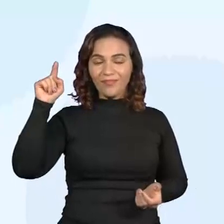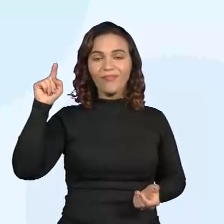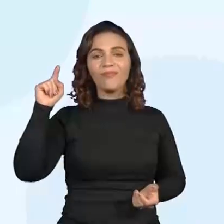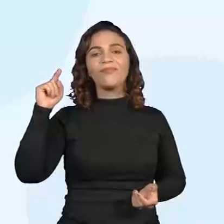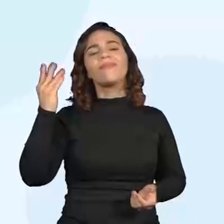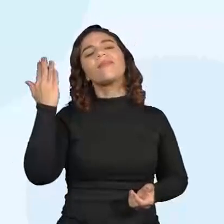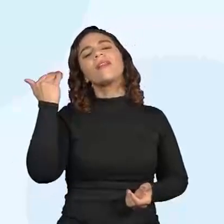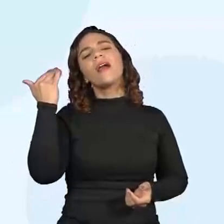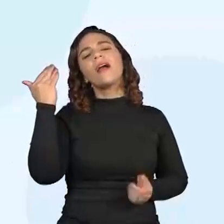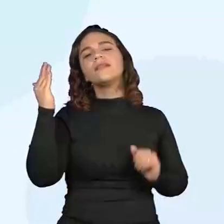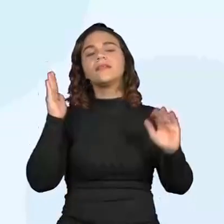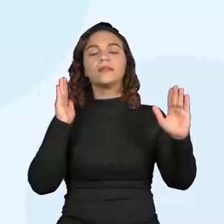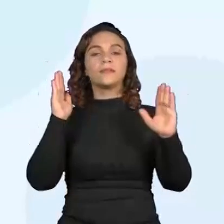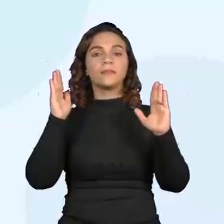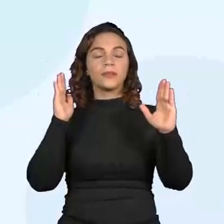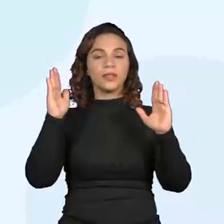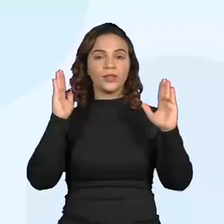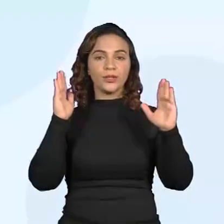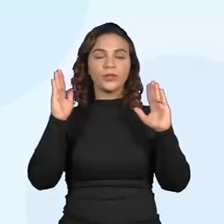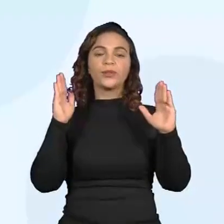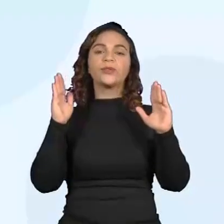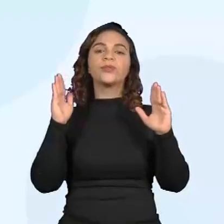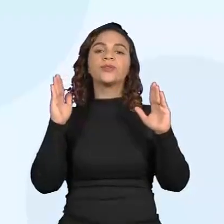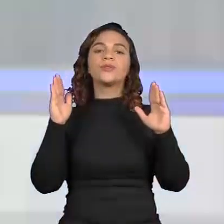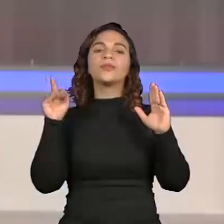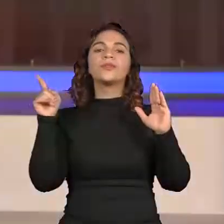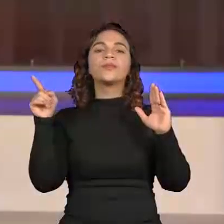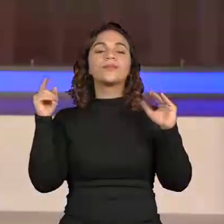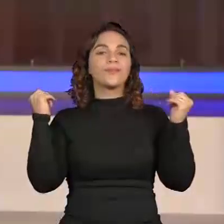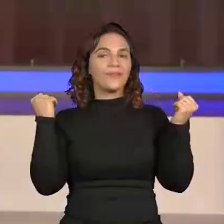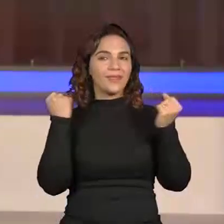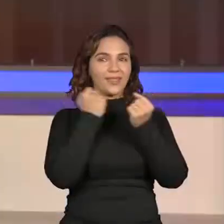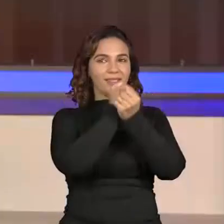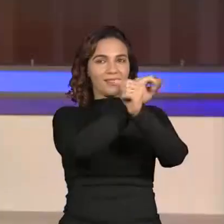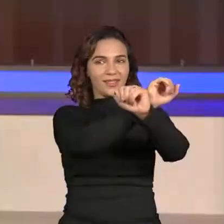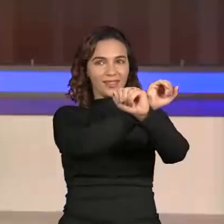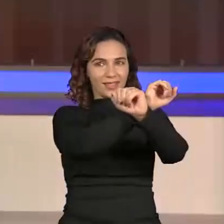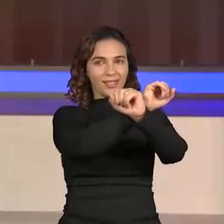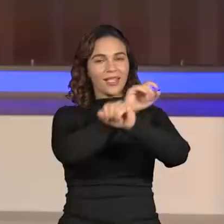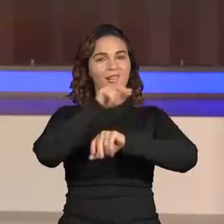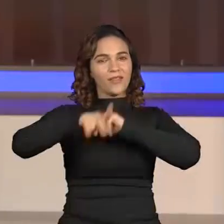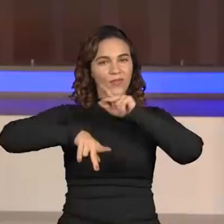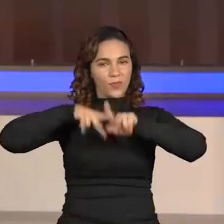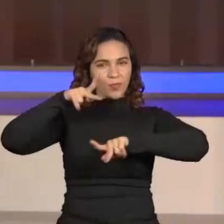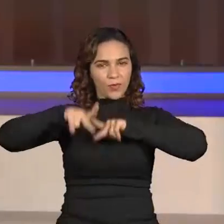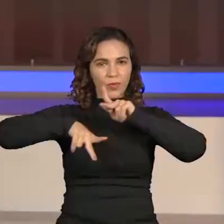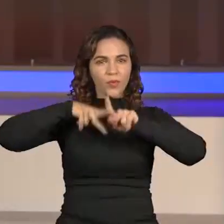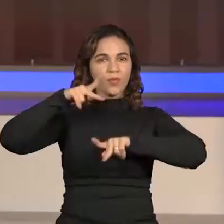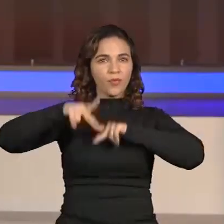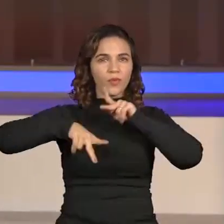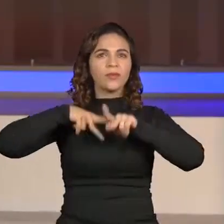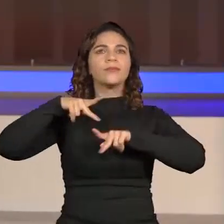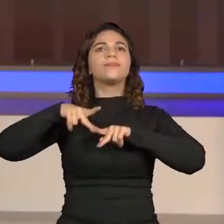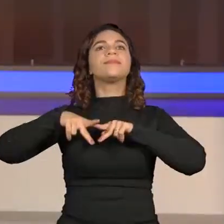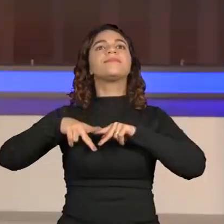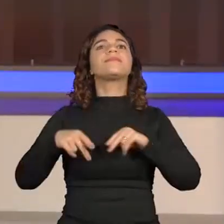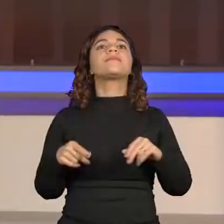na ocasião em que houve, né, a escravização de povos e